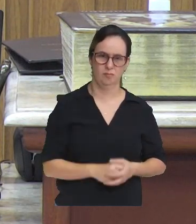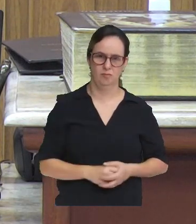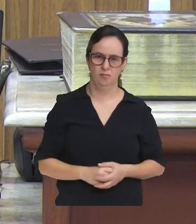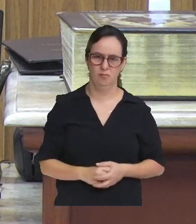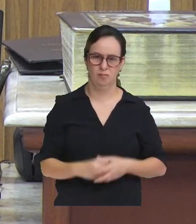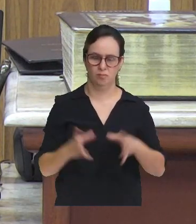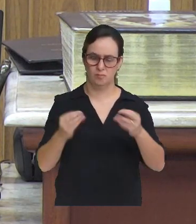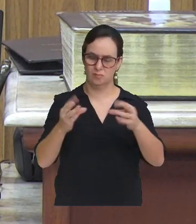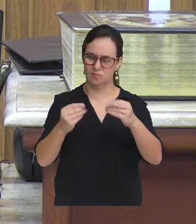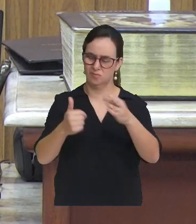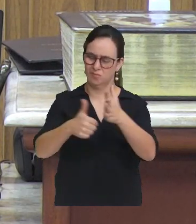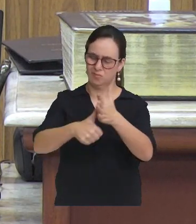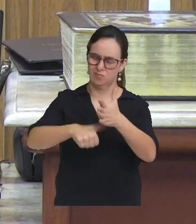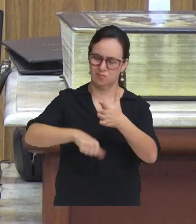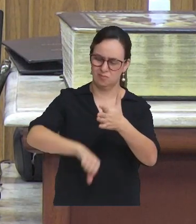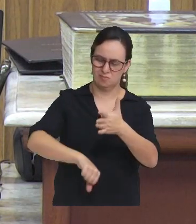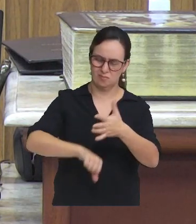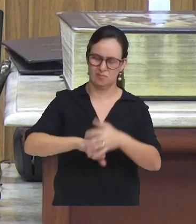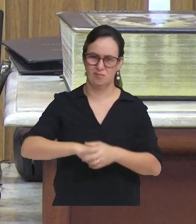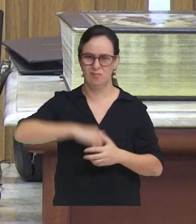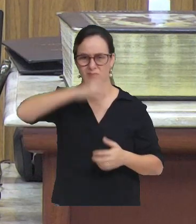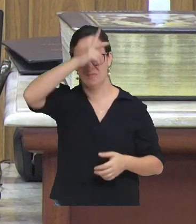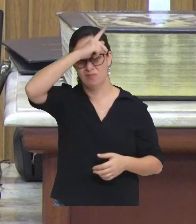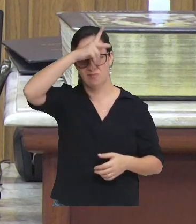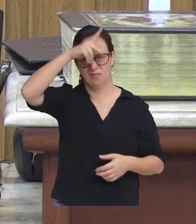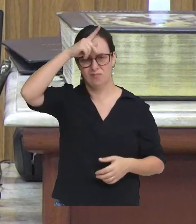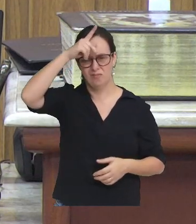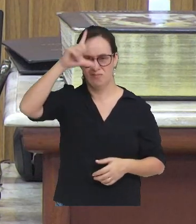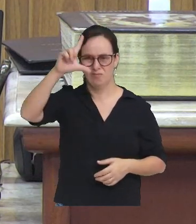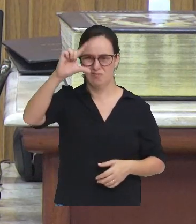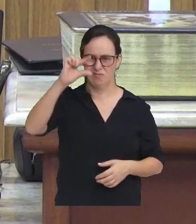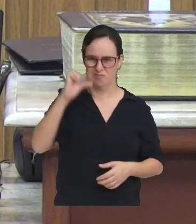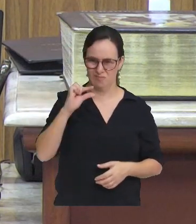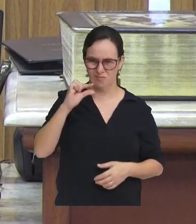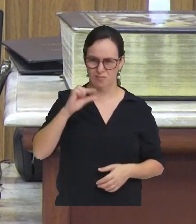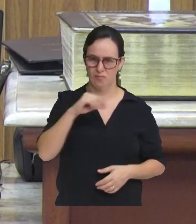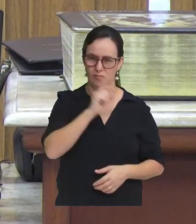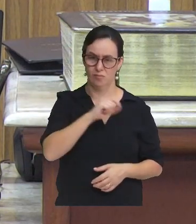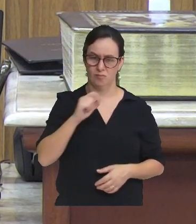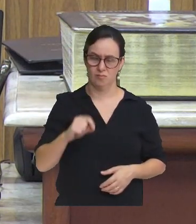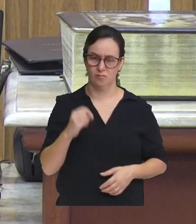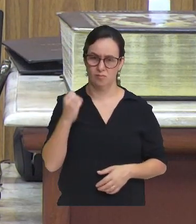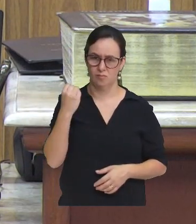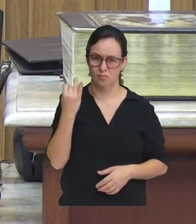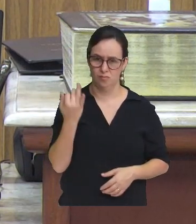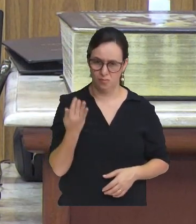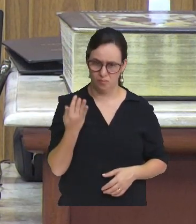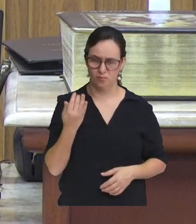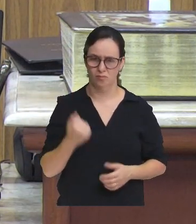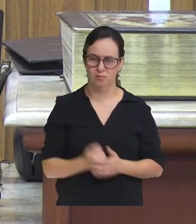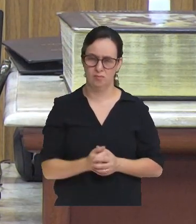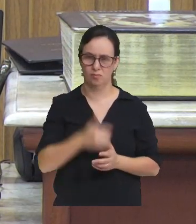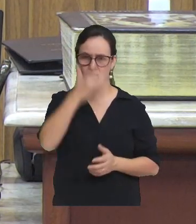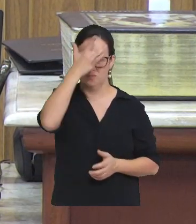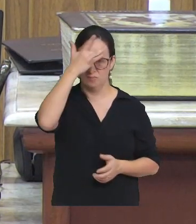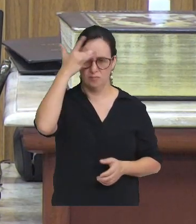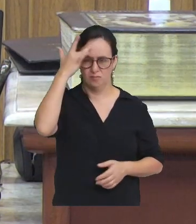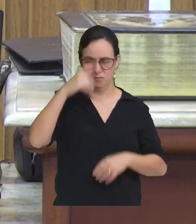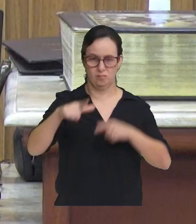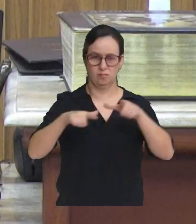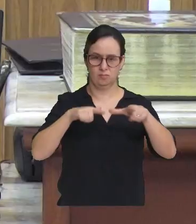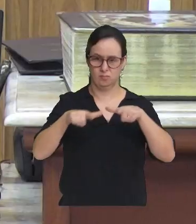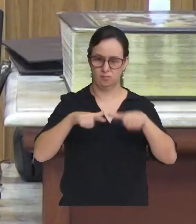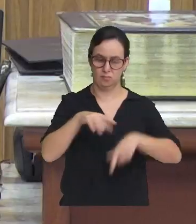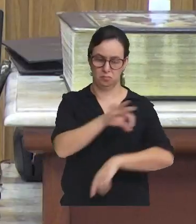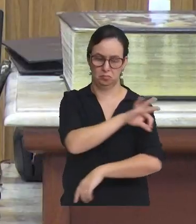e notório que o Poder Executivo diminuiu a quantidade de vagas para atividade delegada. Então,